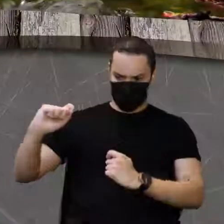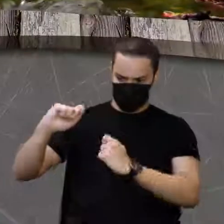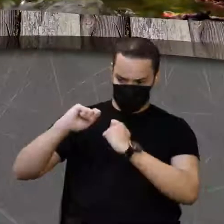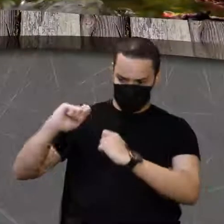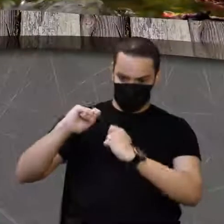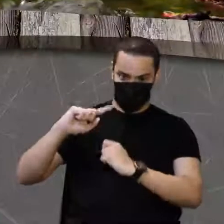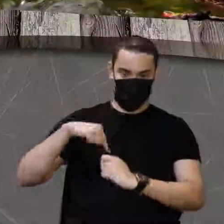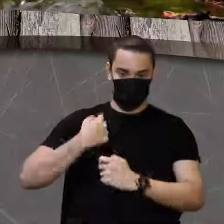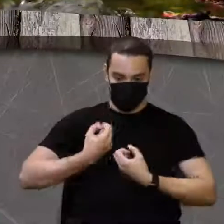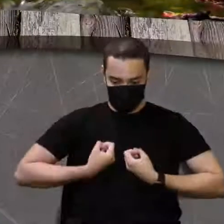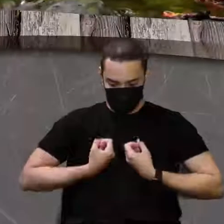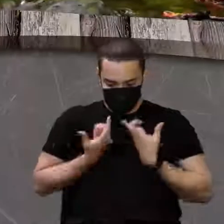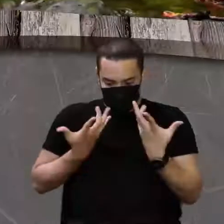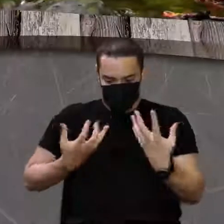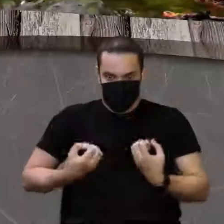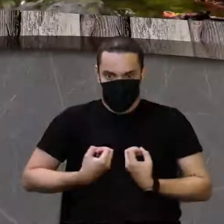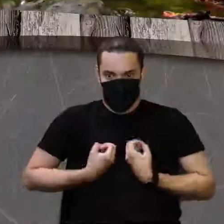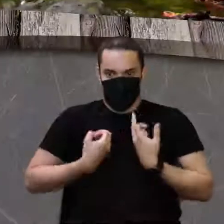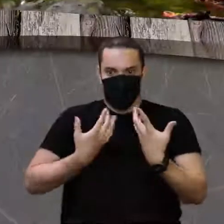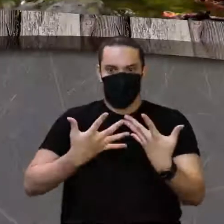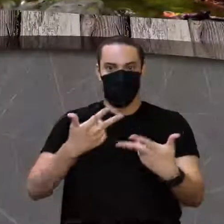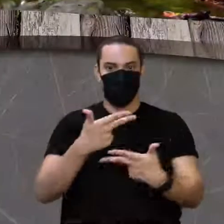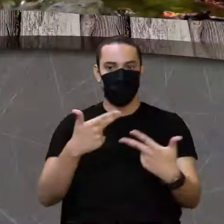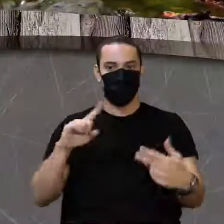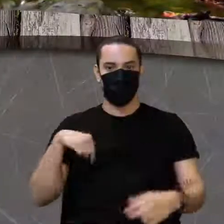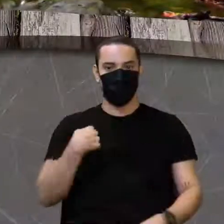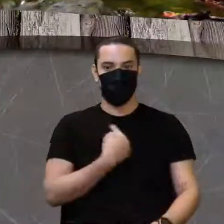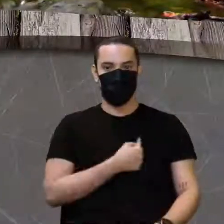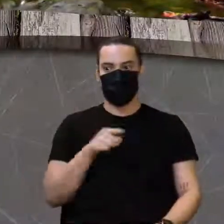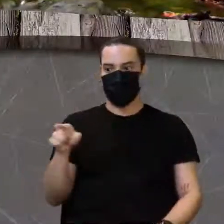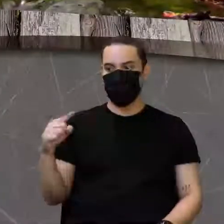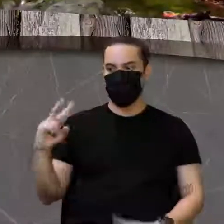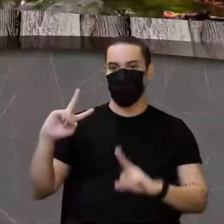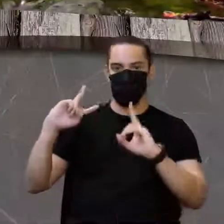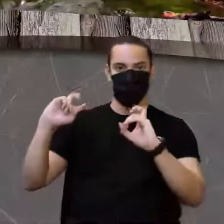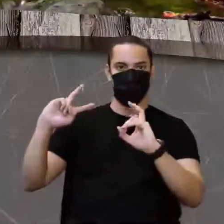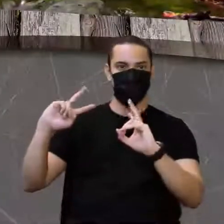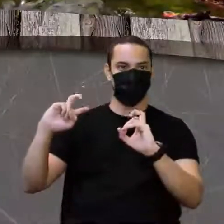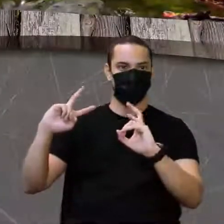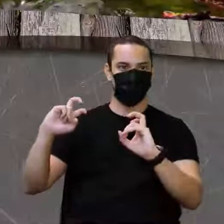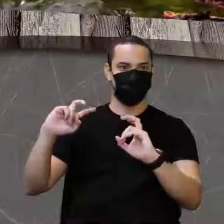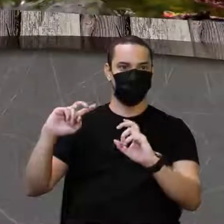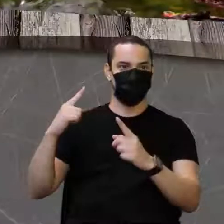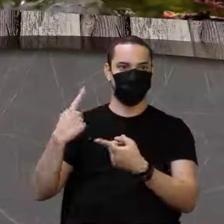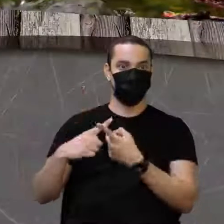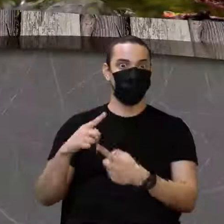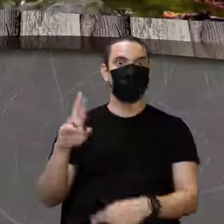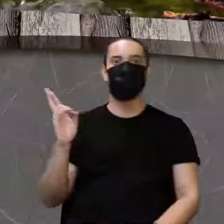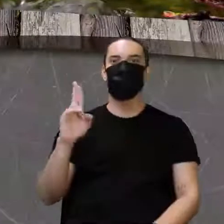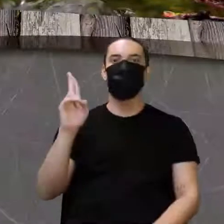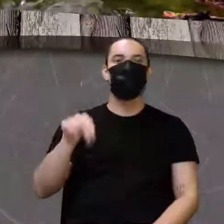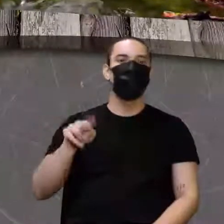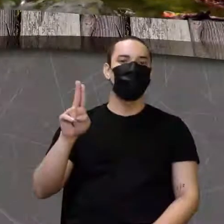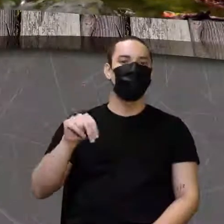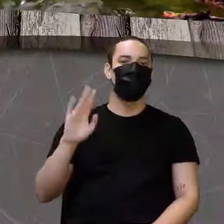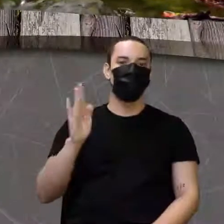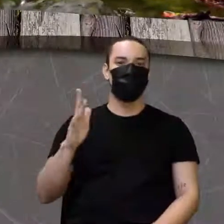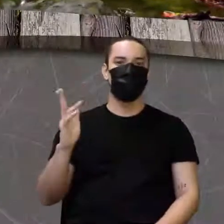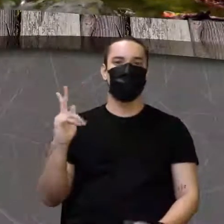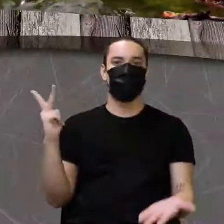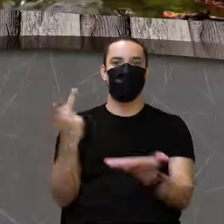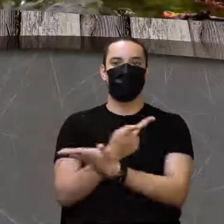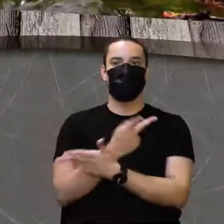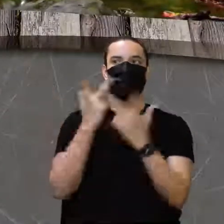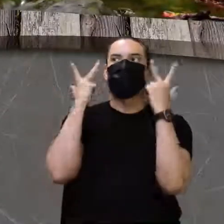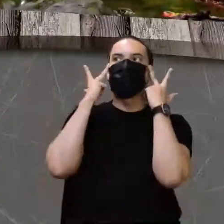também libera substâncias que fazem com que os nossos predadores percebam. Quem nunca passou por um constrangimento quando